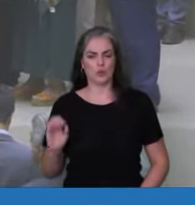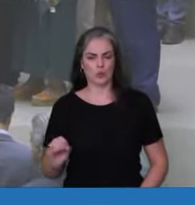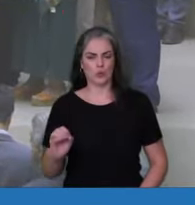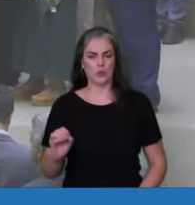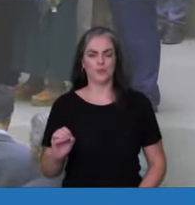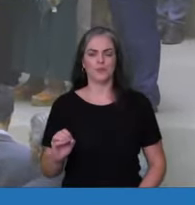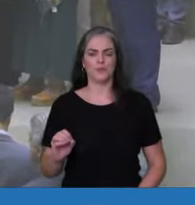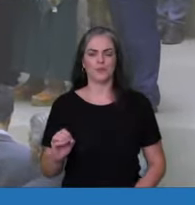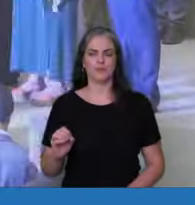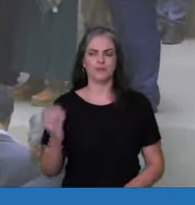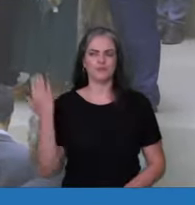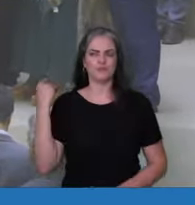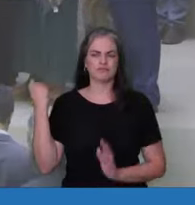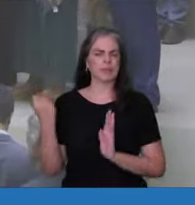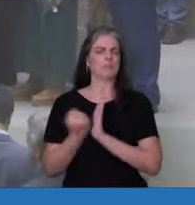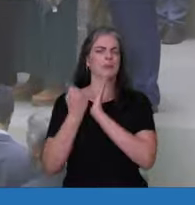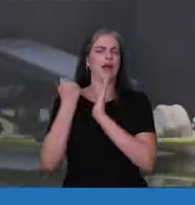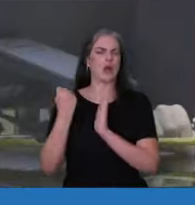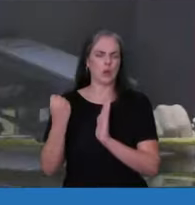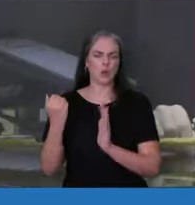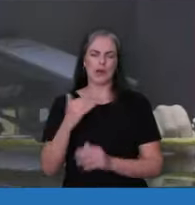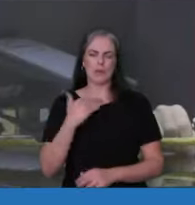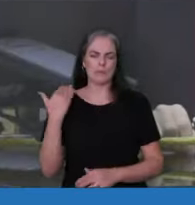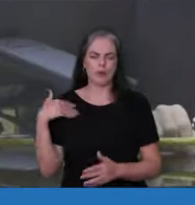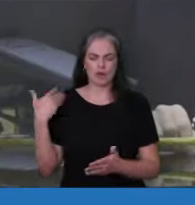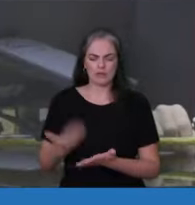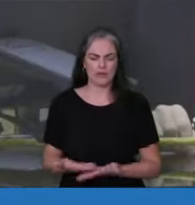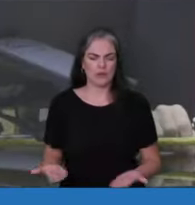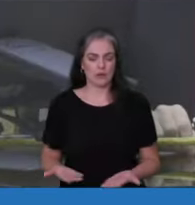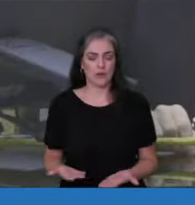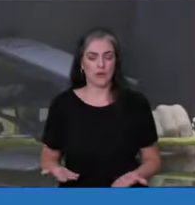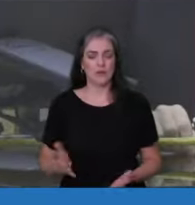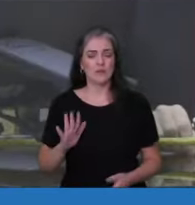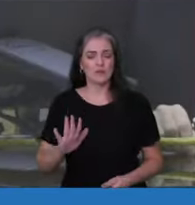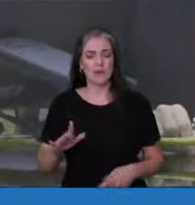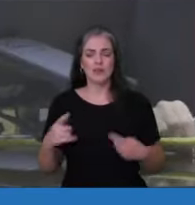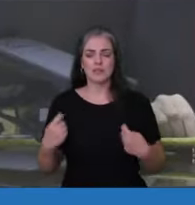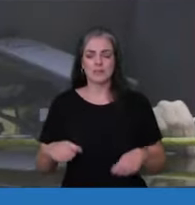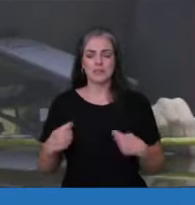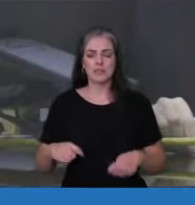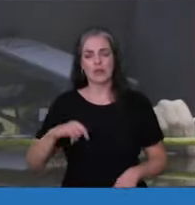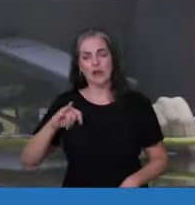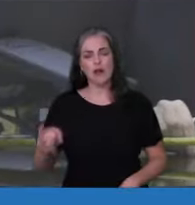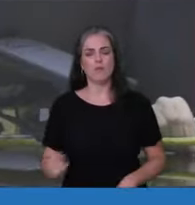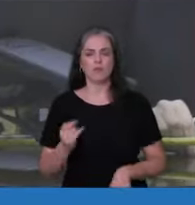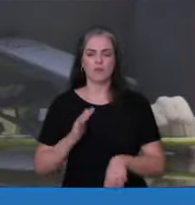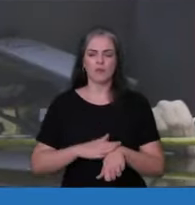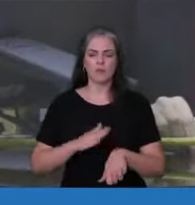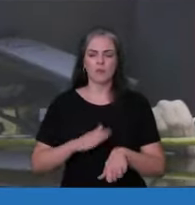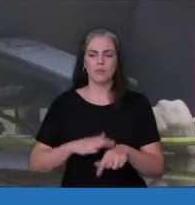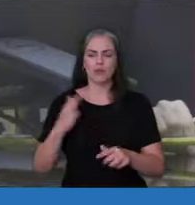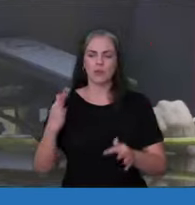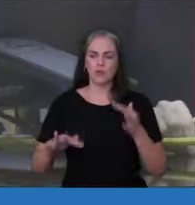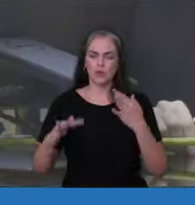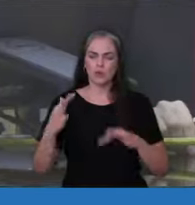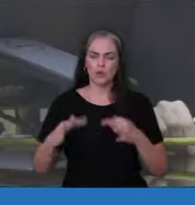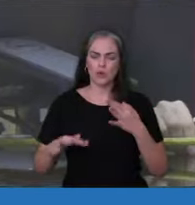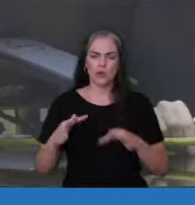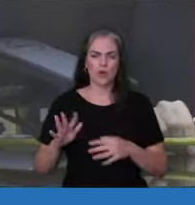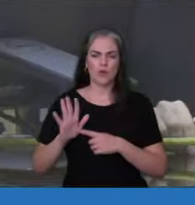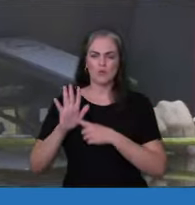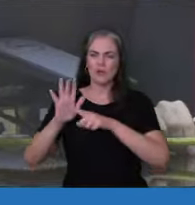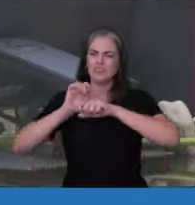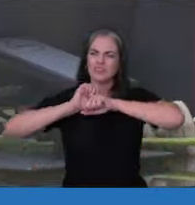nós. Mas é preciso que a gente aproveite este momento de tanta dor e de tanta